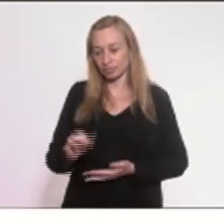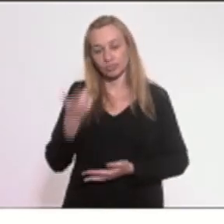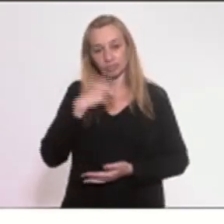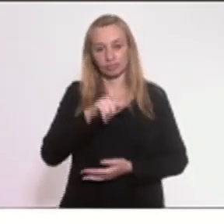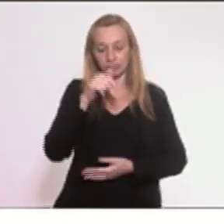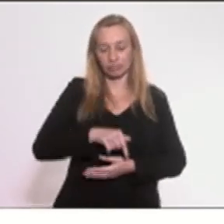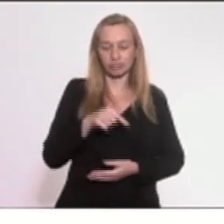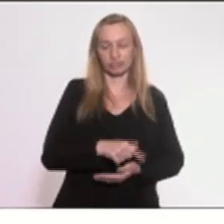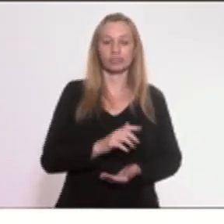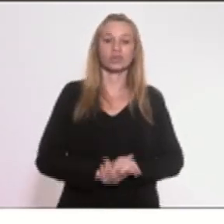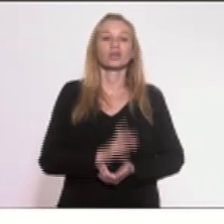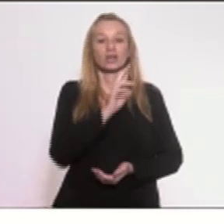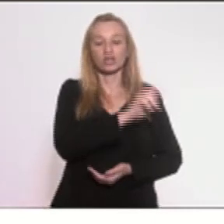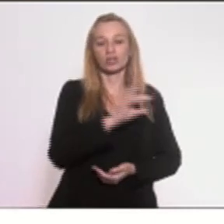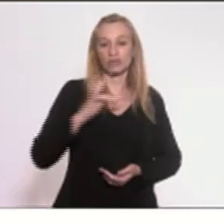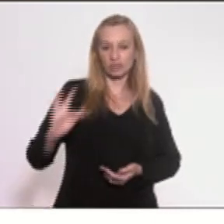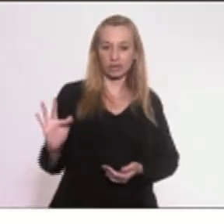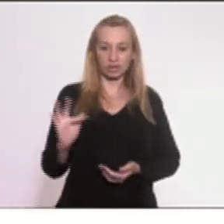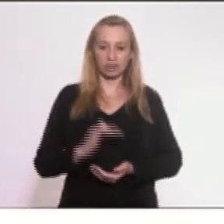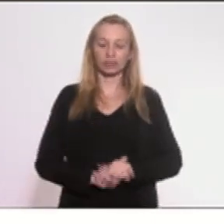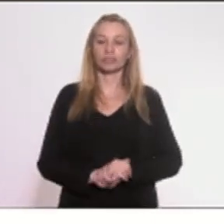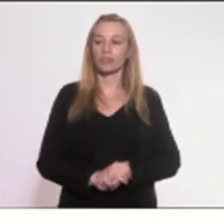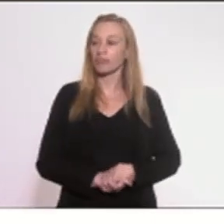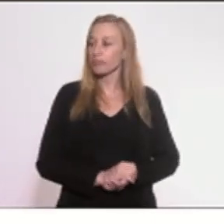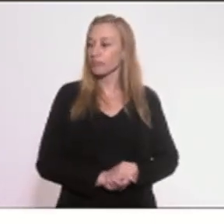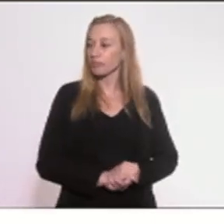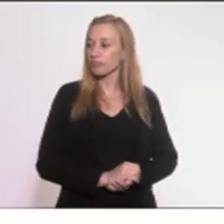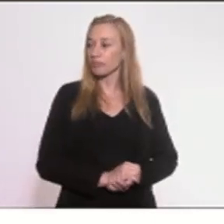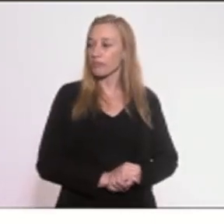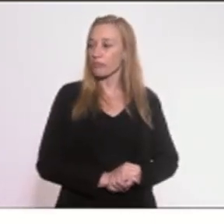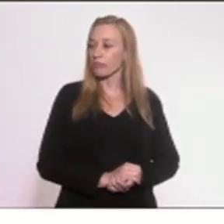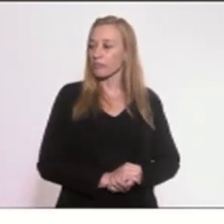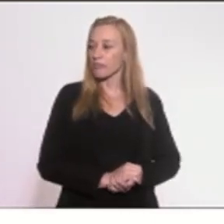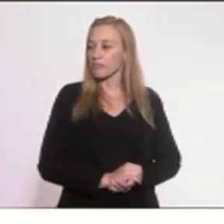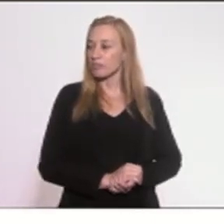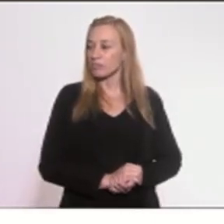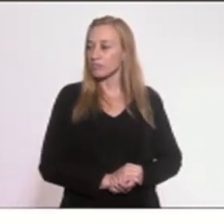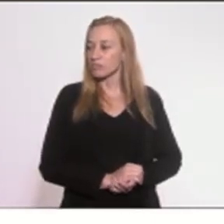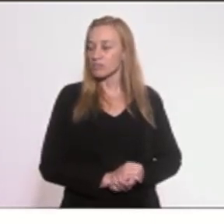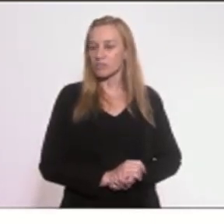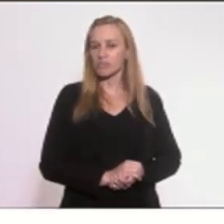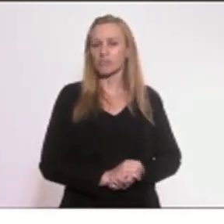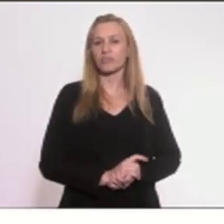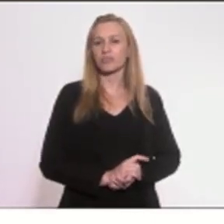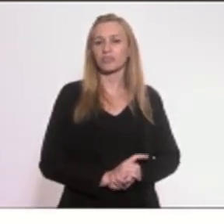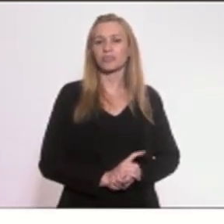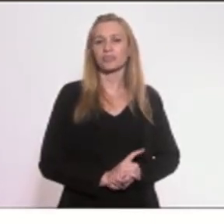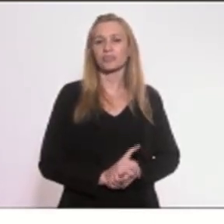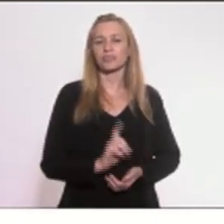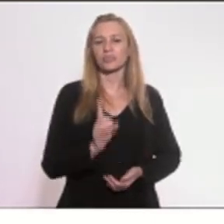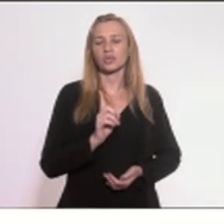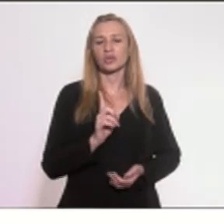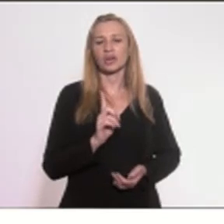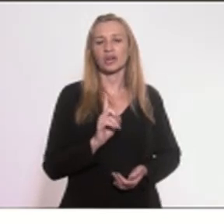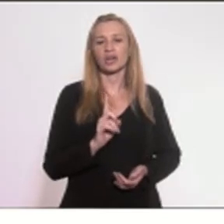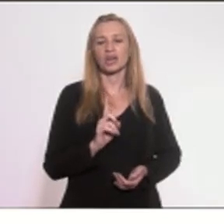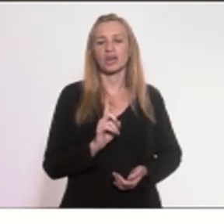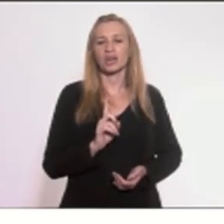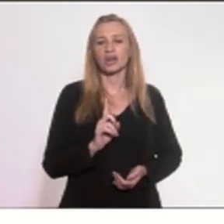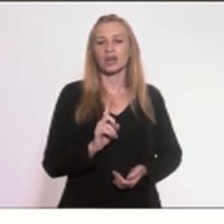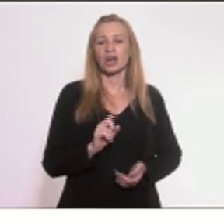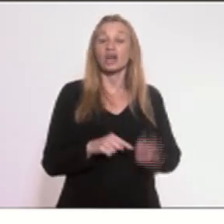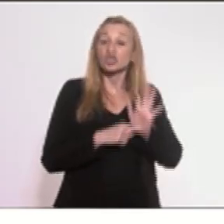Então, o regime de recuperação fiscal não é favor, é